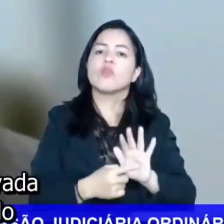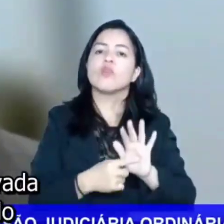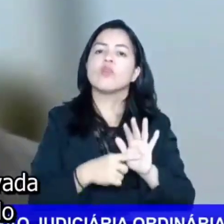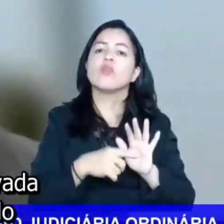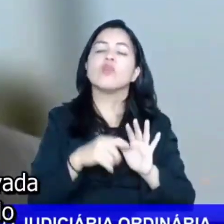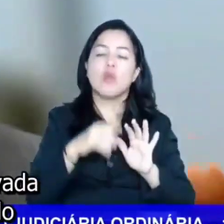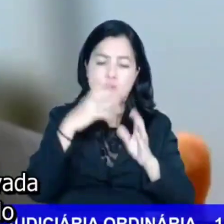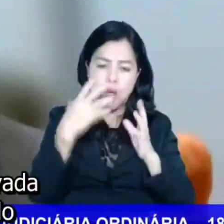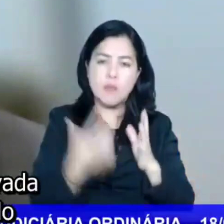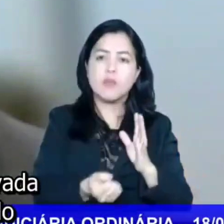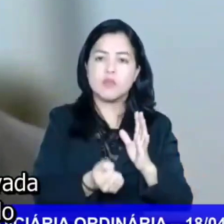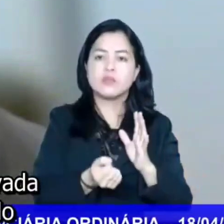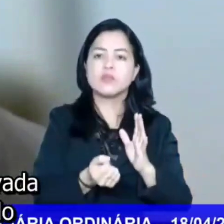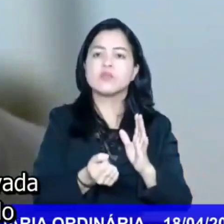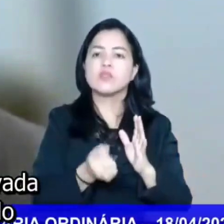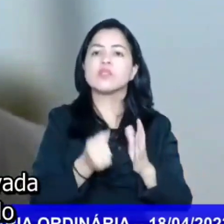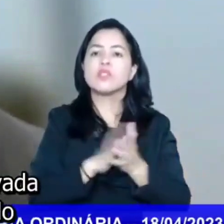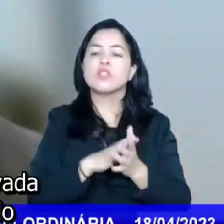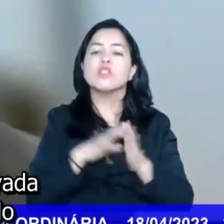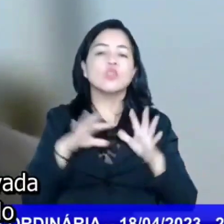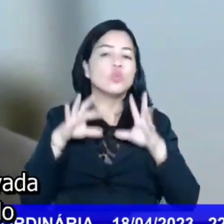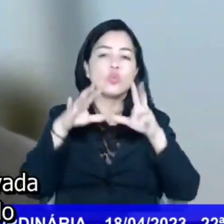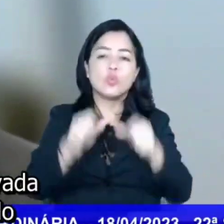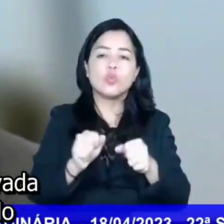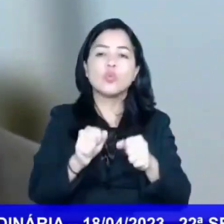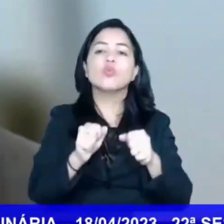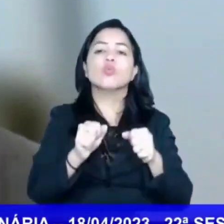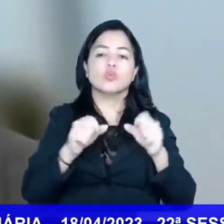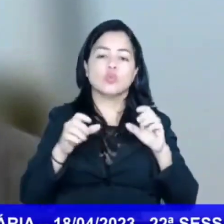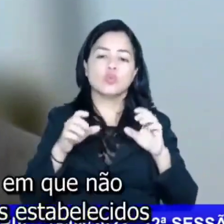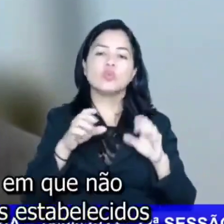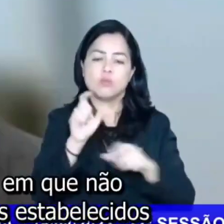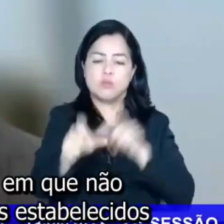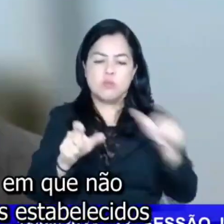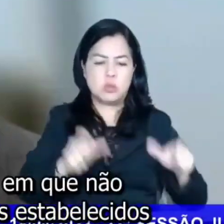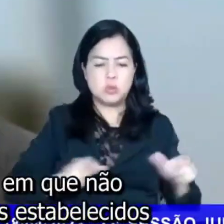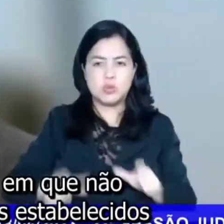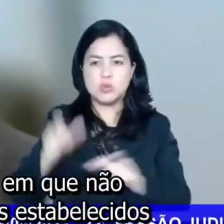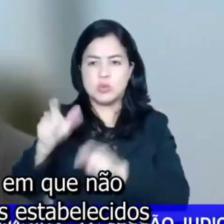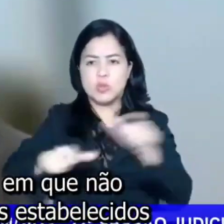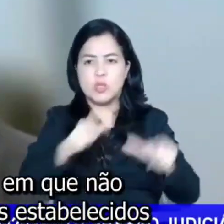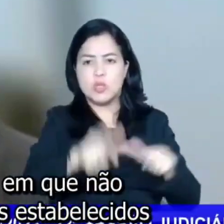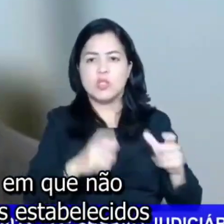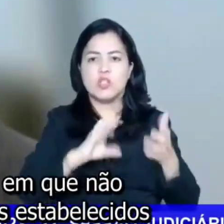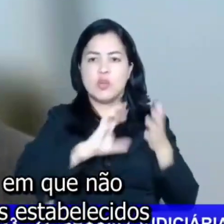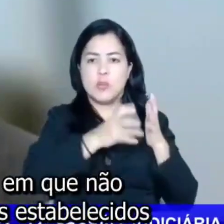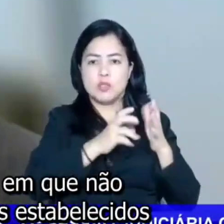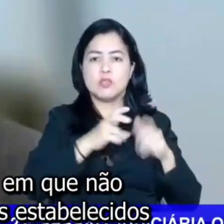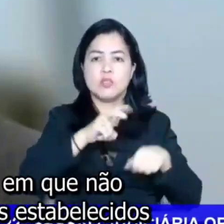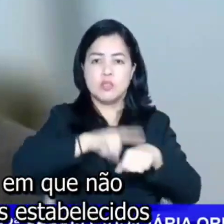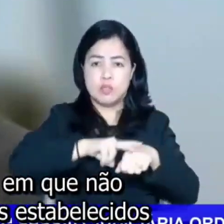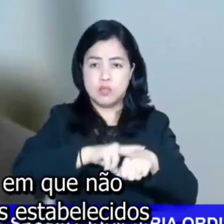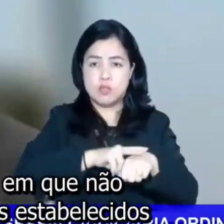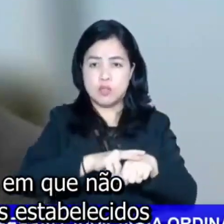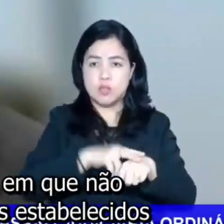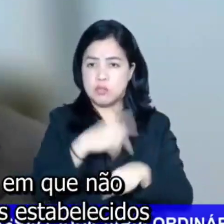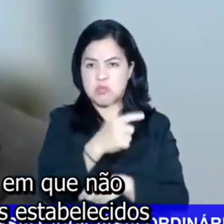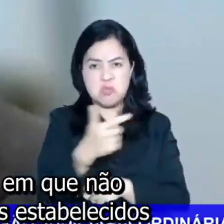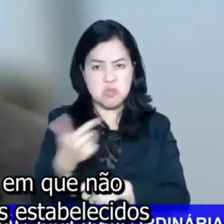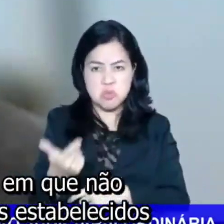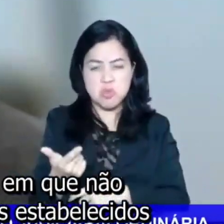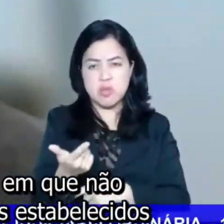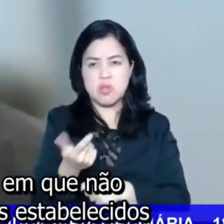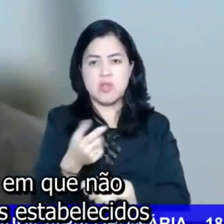resolução aprovada à unanimidade dos membros do partido, da Comissão Executiva Nacional do Partido Verde, em que não houve